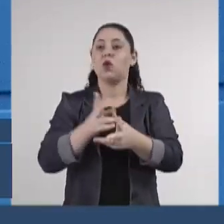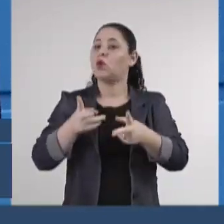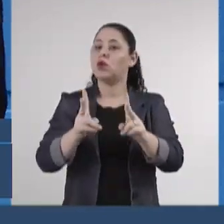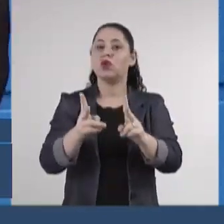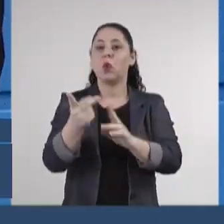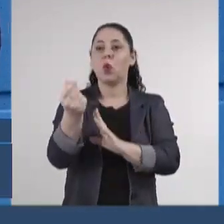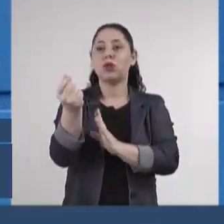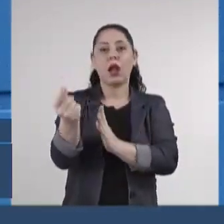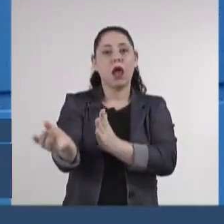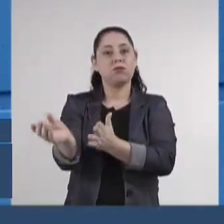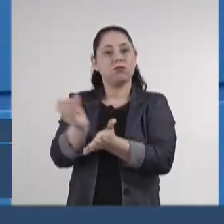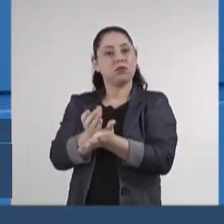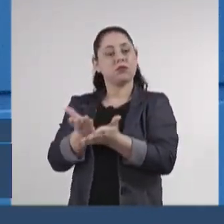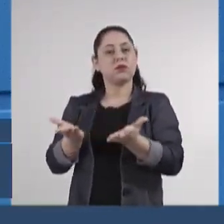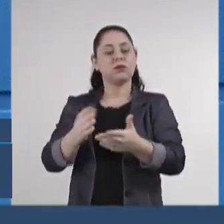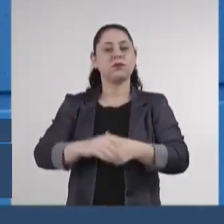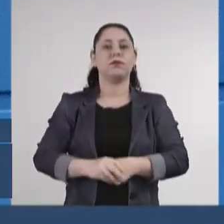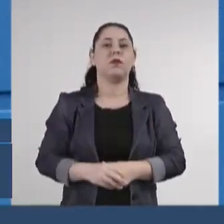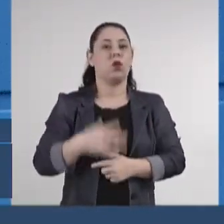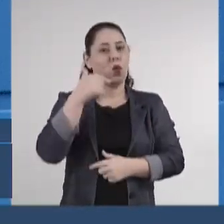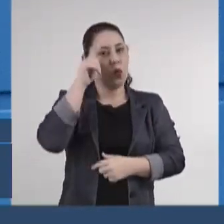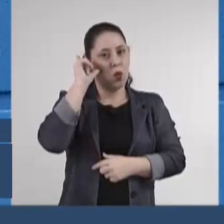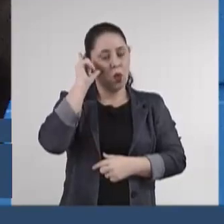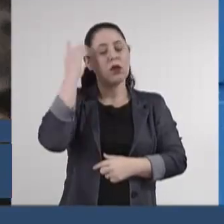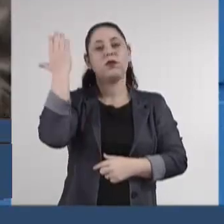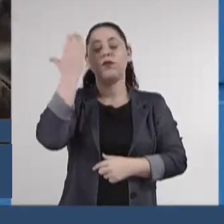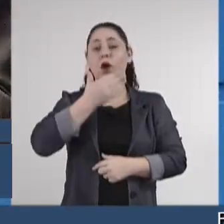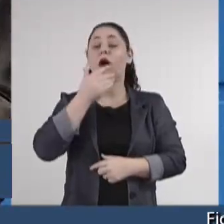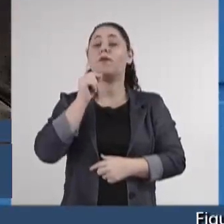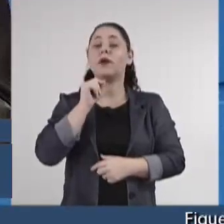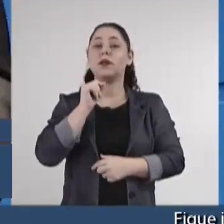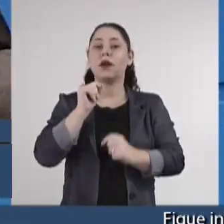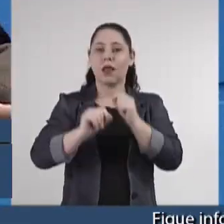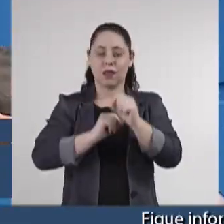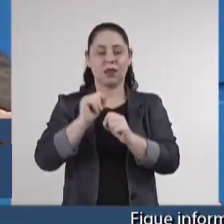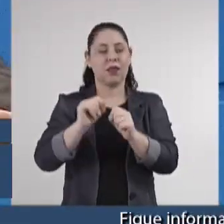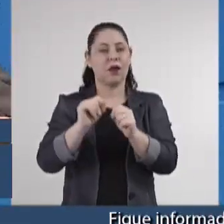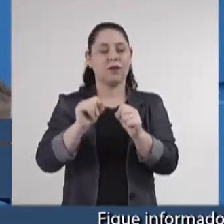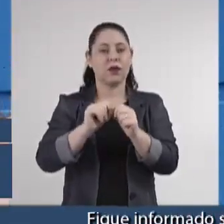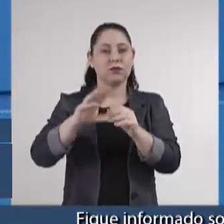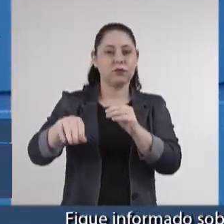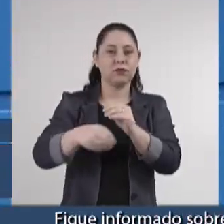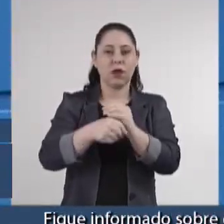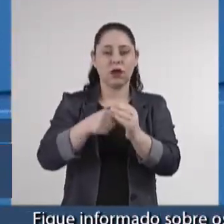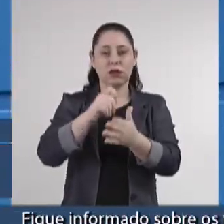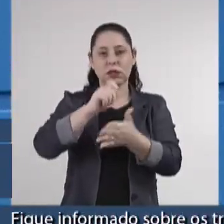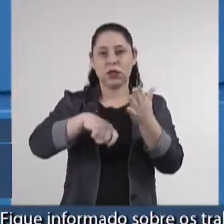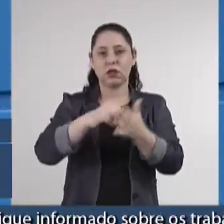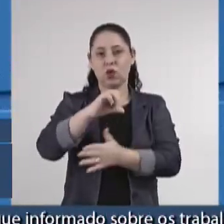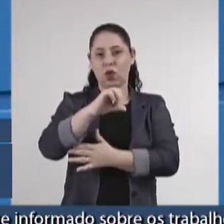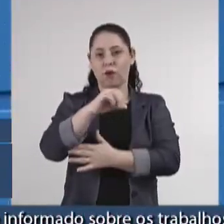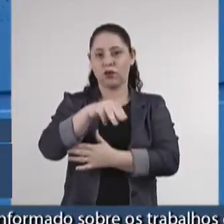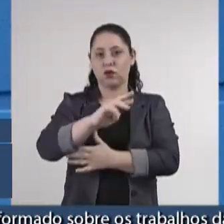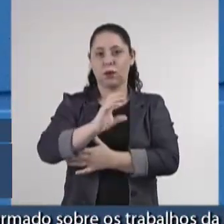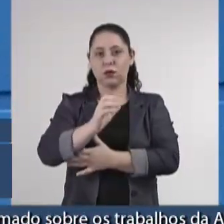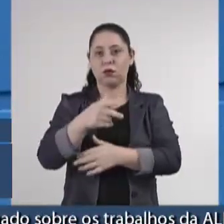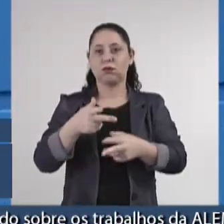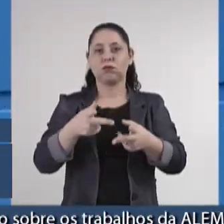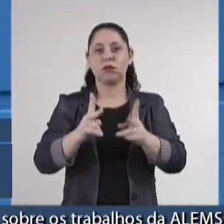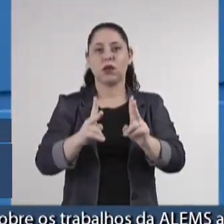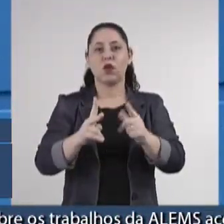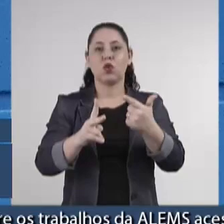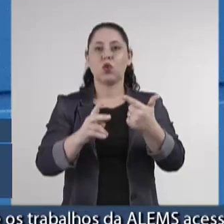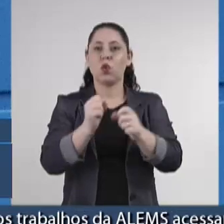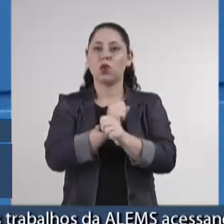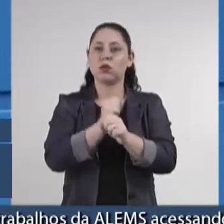cobrando pedágio. Agora, e ontem foi confirmado que foi feito um aditivo, agora assinado dia 9 de março, para que ela continue